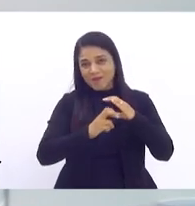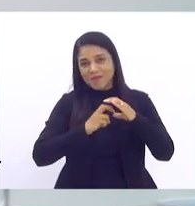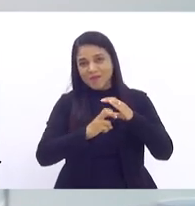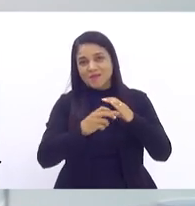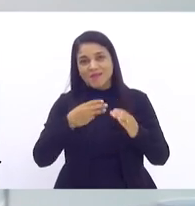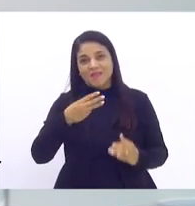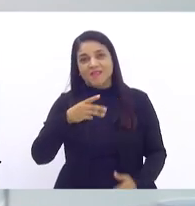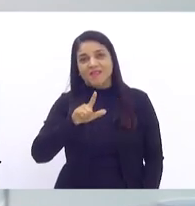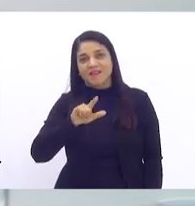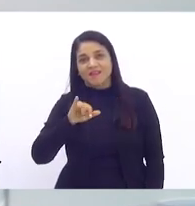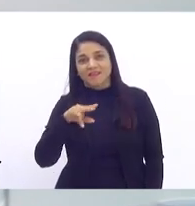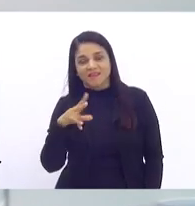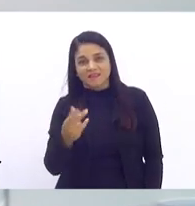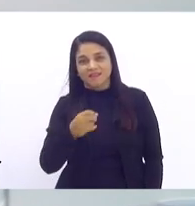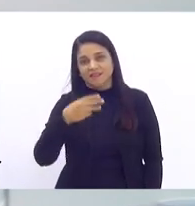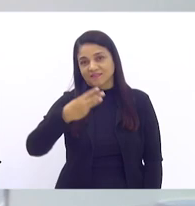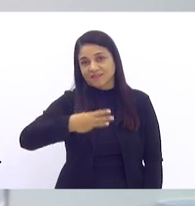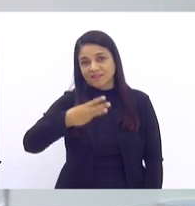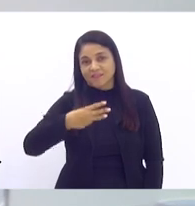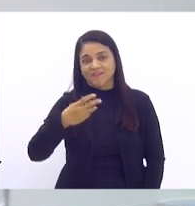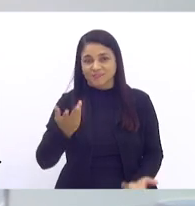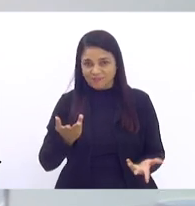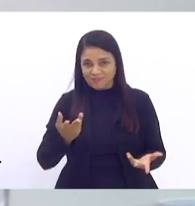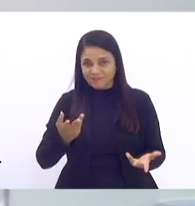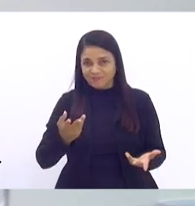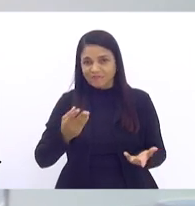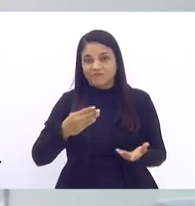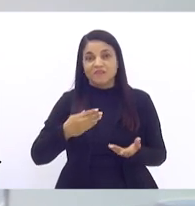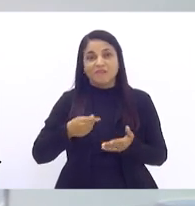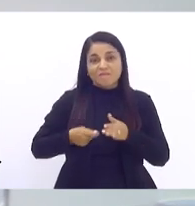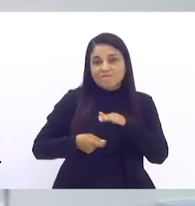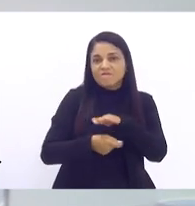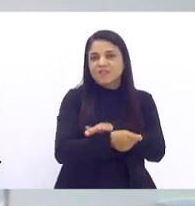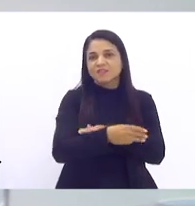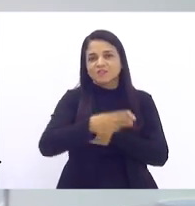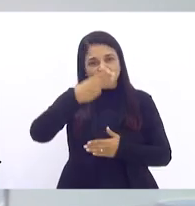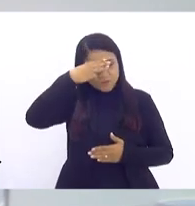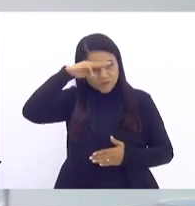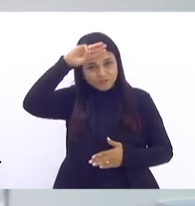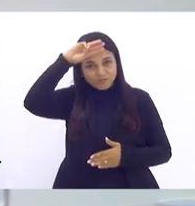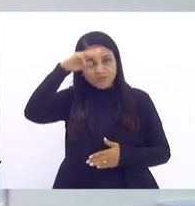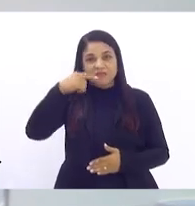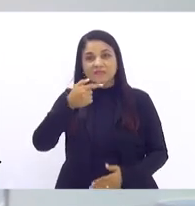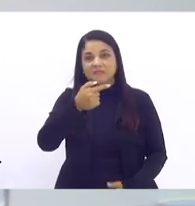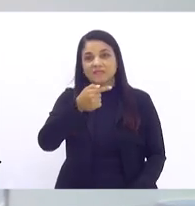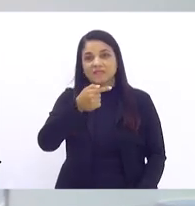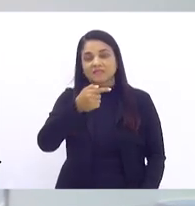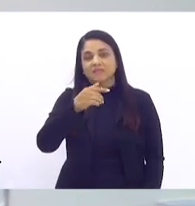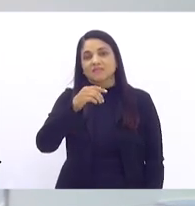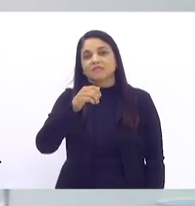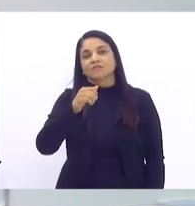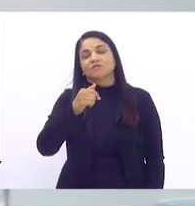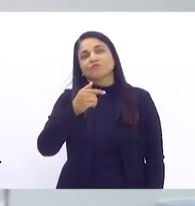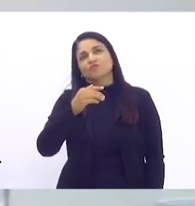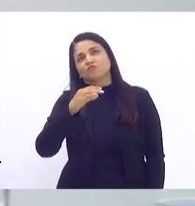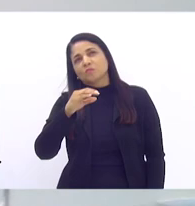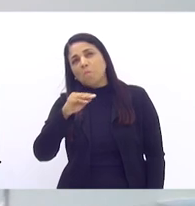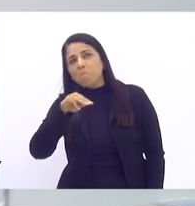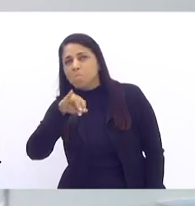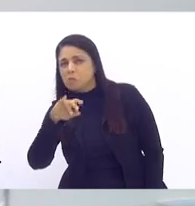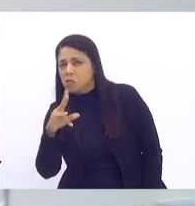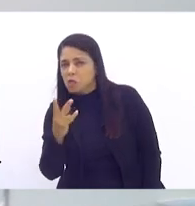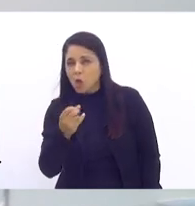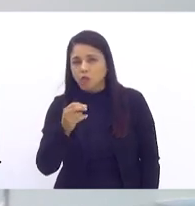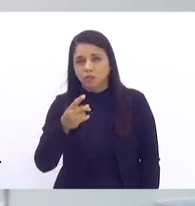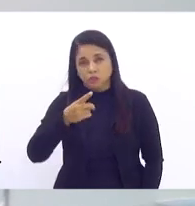passado financiar o Cuba financiaram também se não me engano 700 milhões de dólares que daria aí aproximadamente